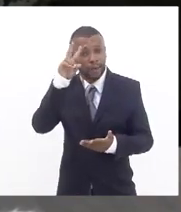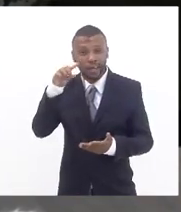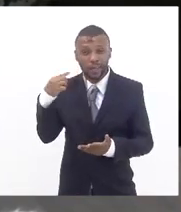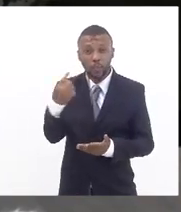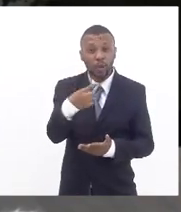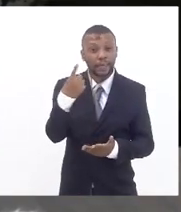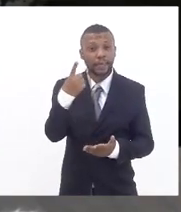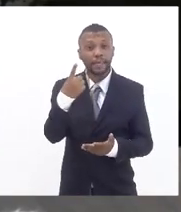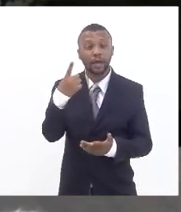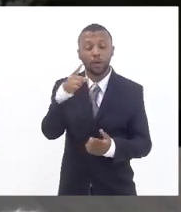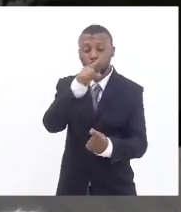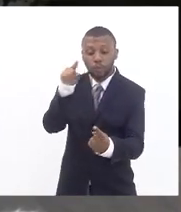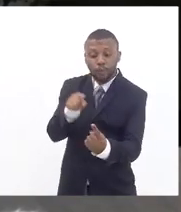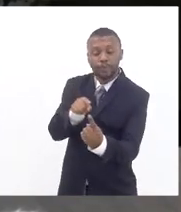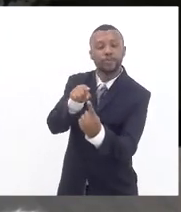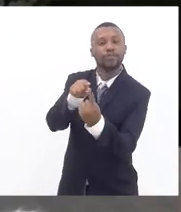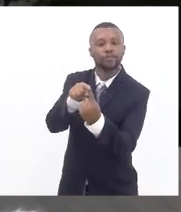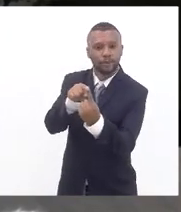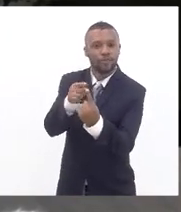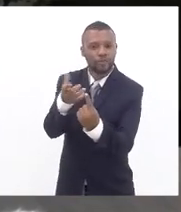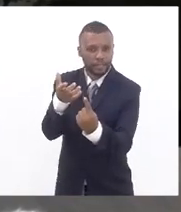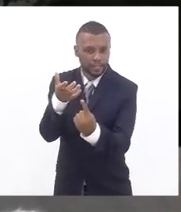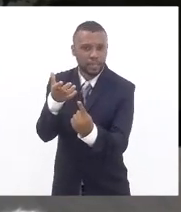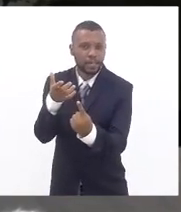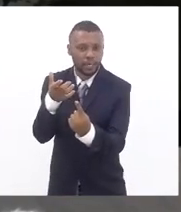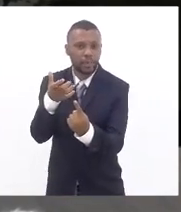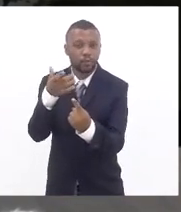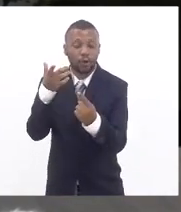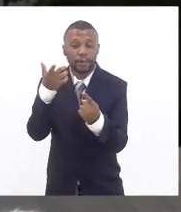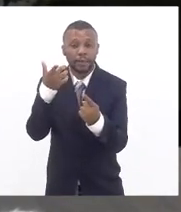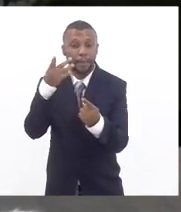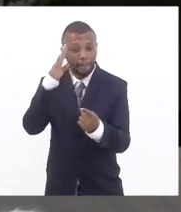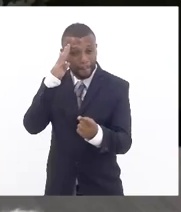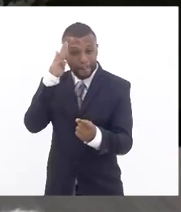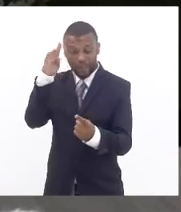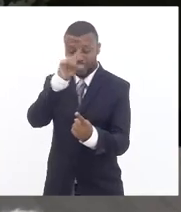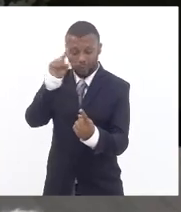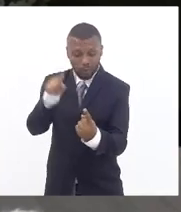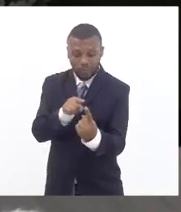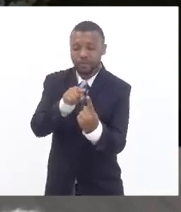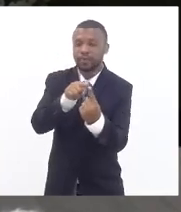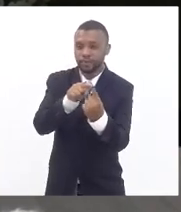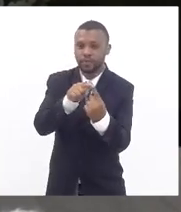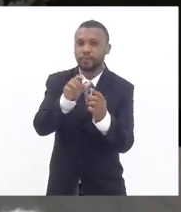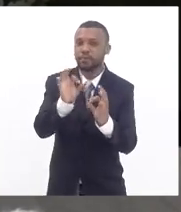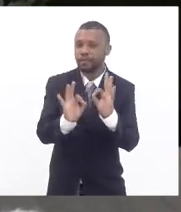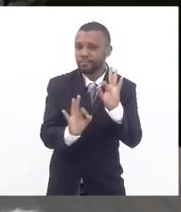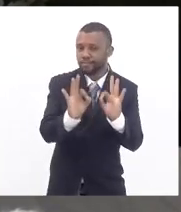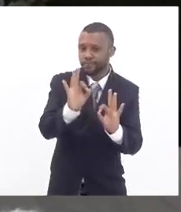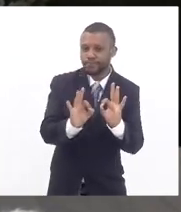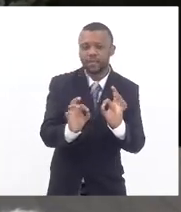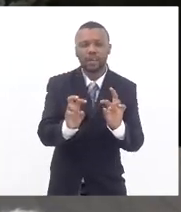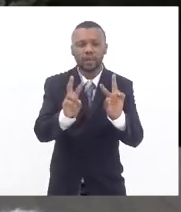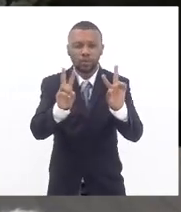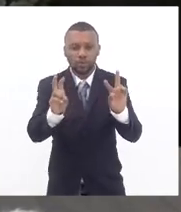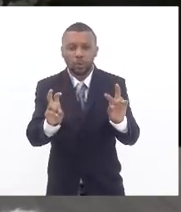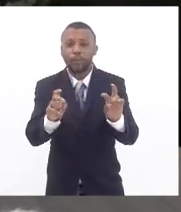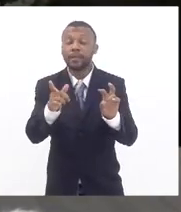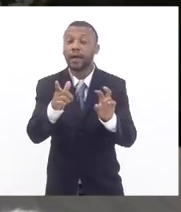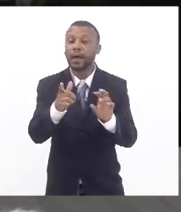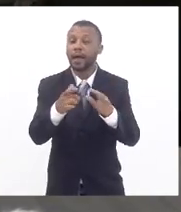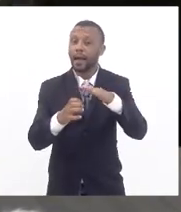nossa reta intenção, Na questão da micro e pequena